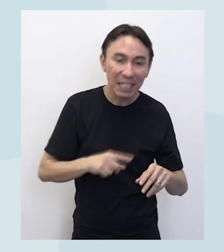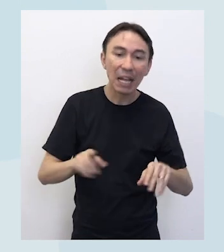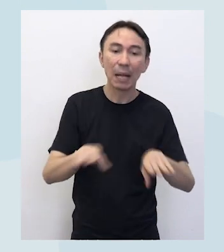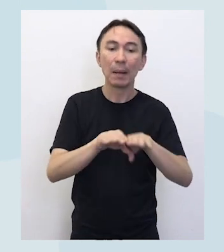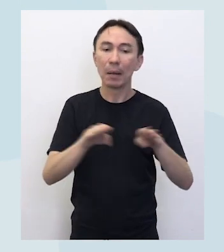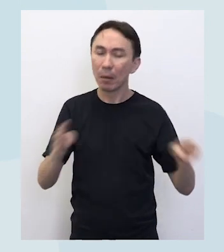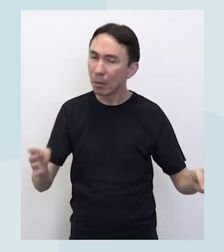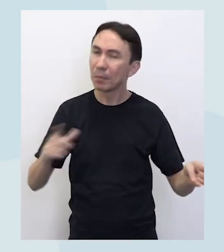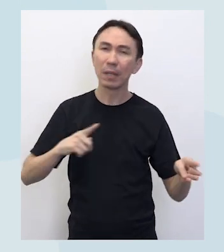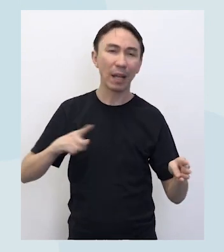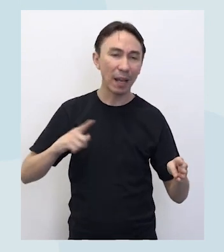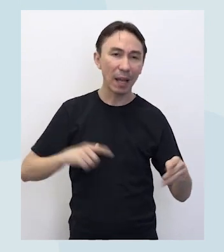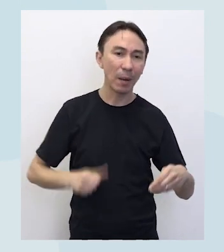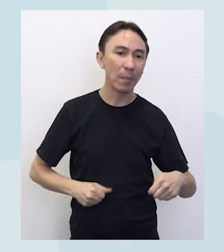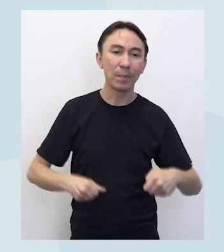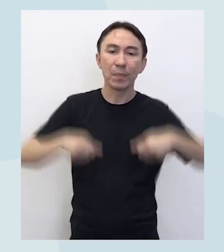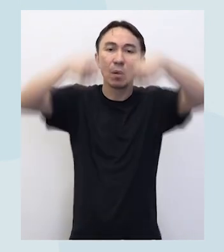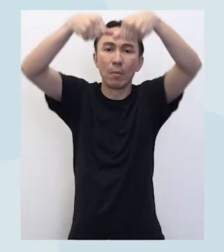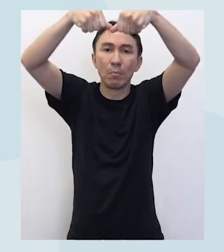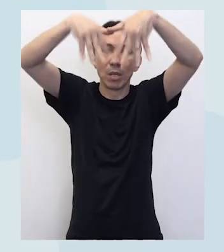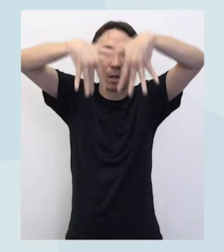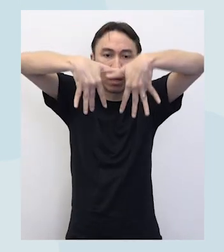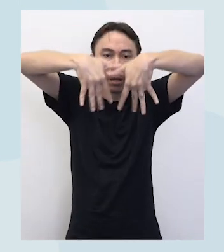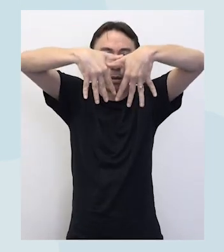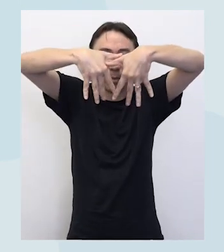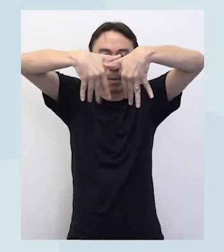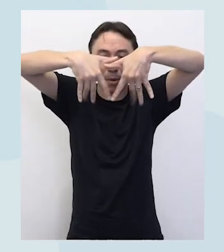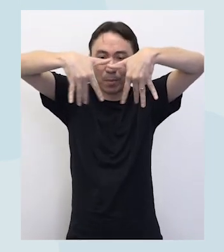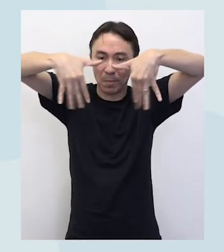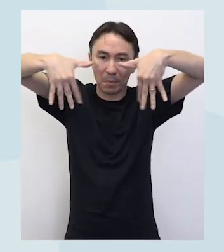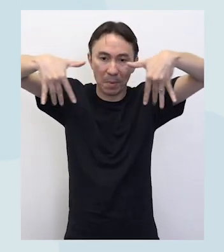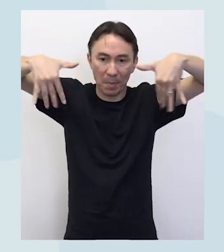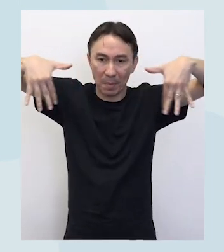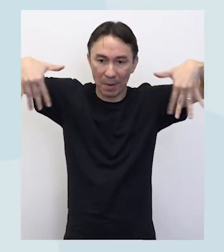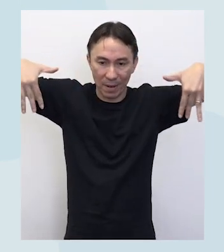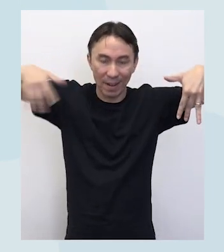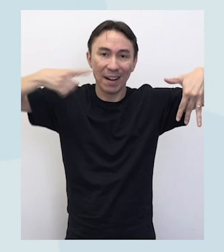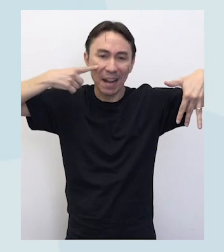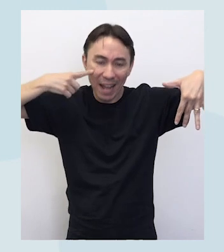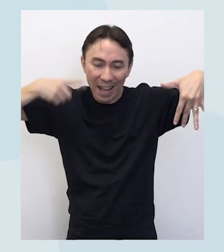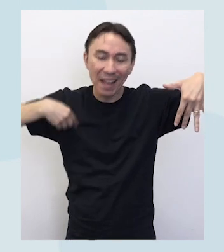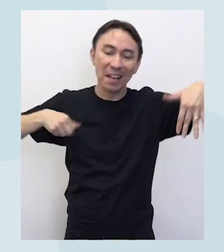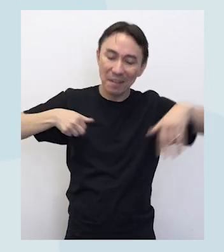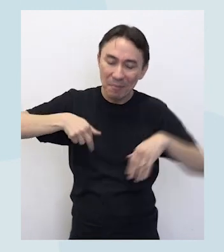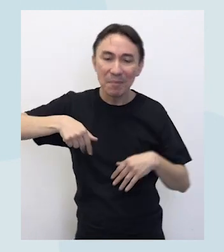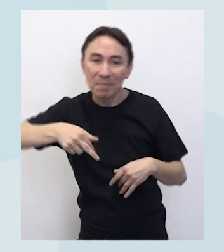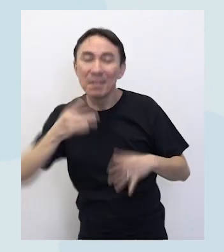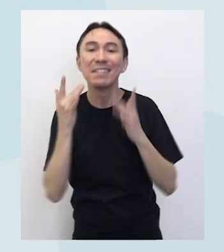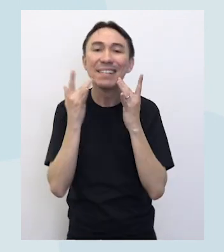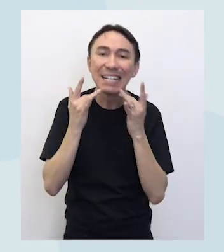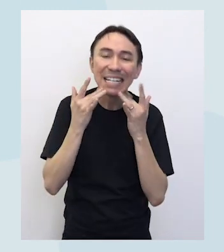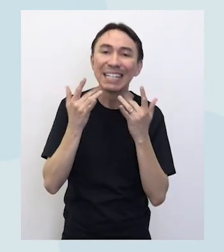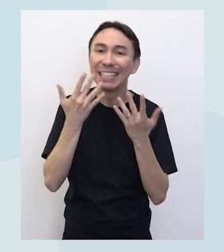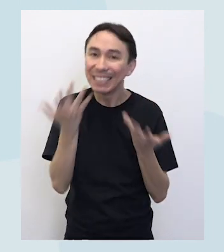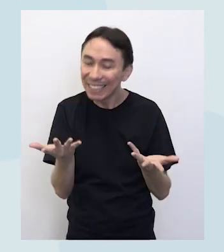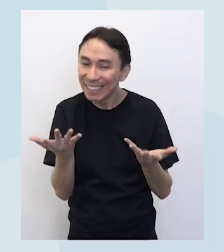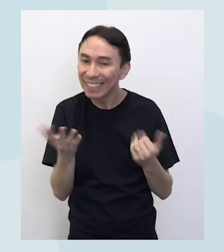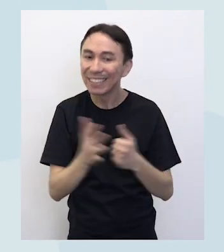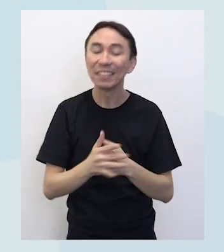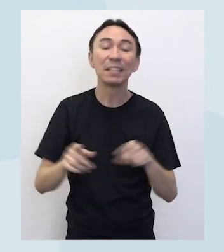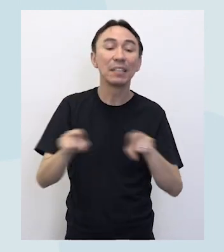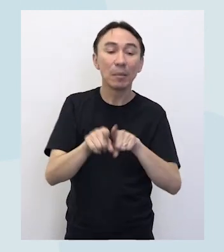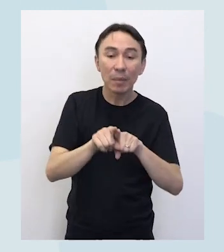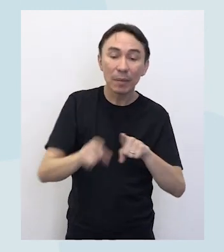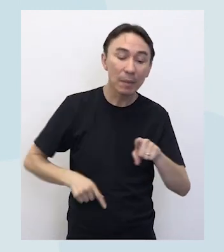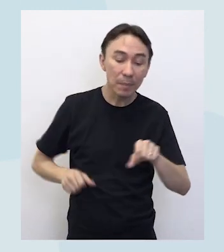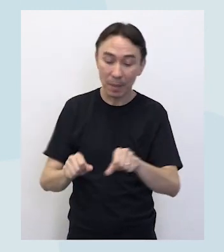cortina fechada, depois essa cortina abre, existe a mudança de cenários, de tempo, né? E a separação da